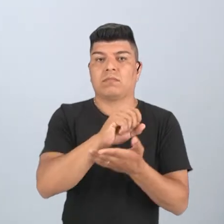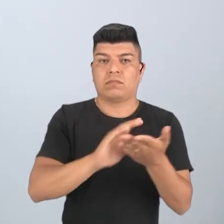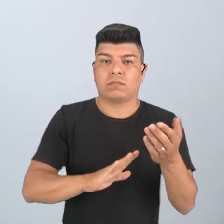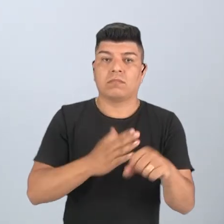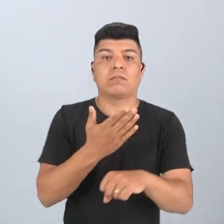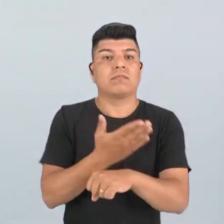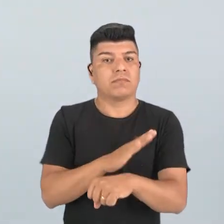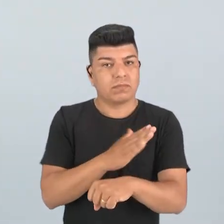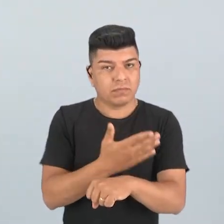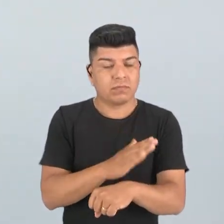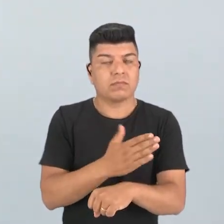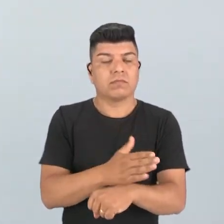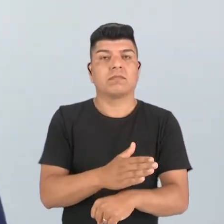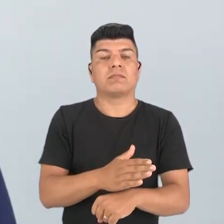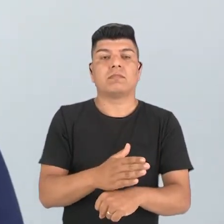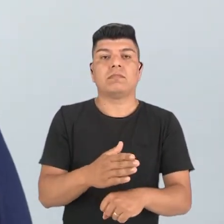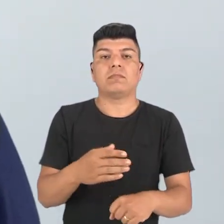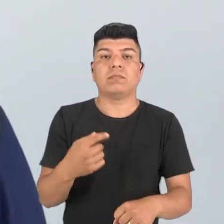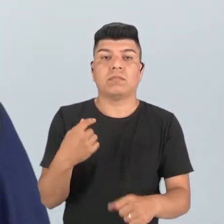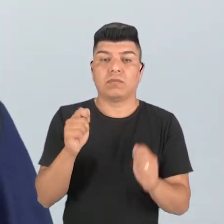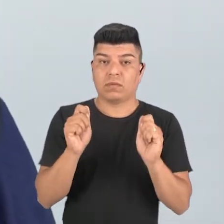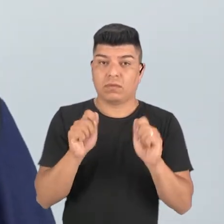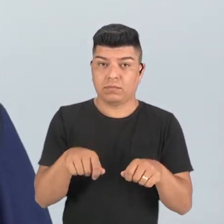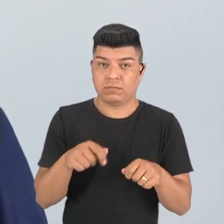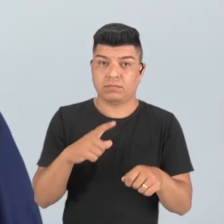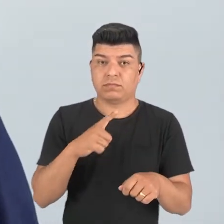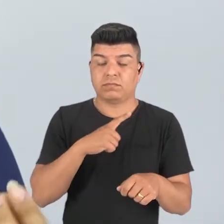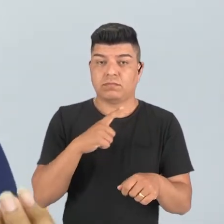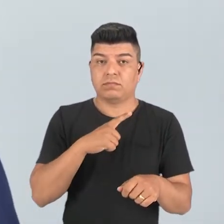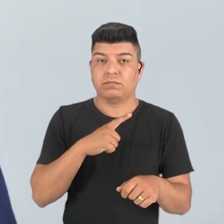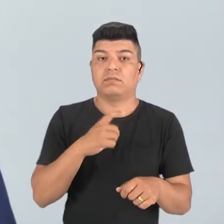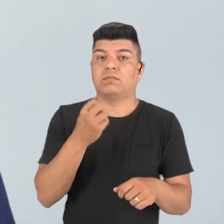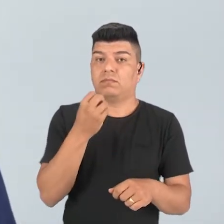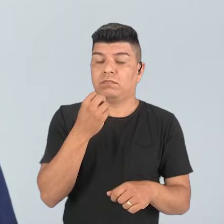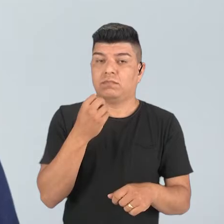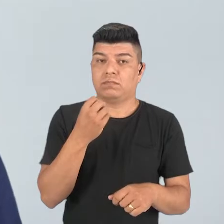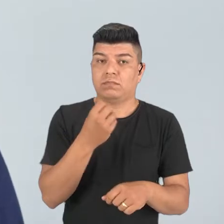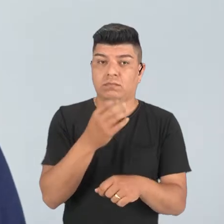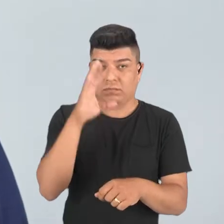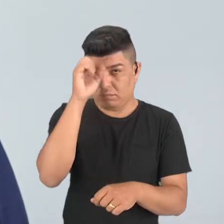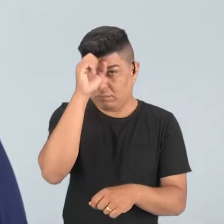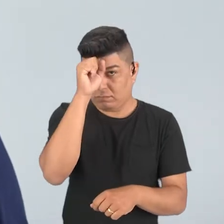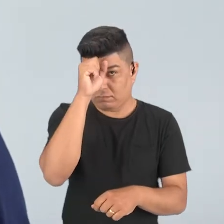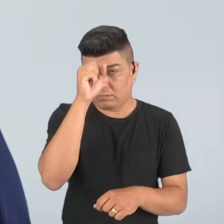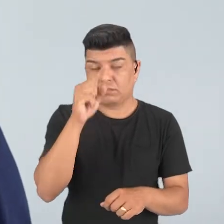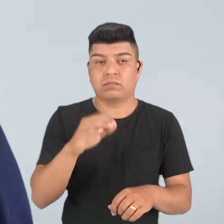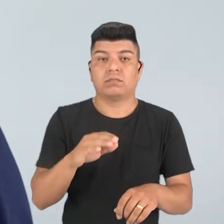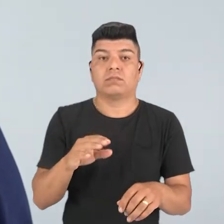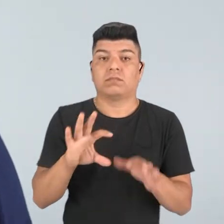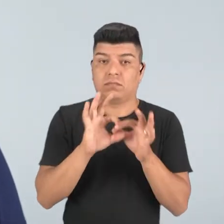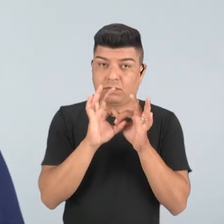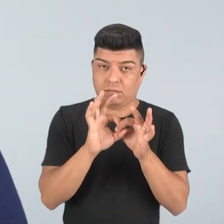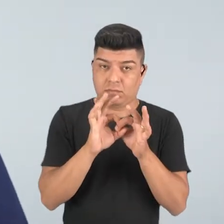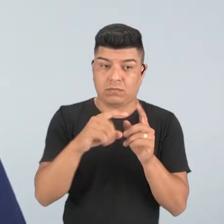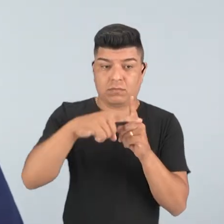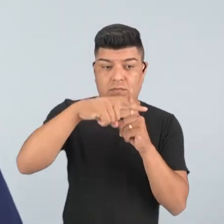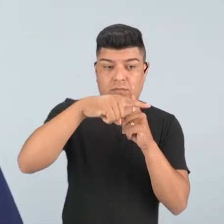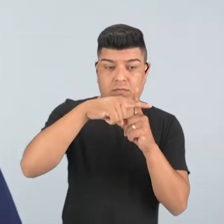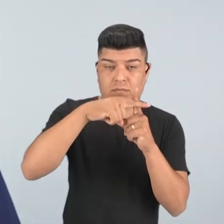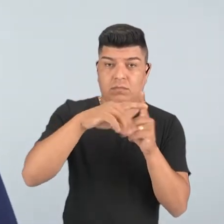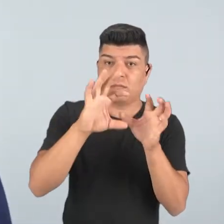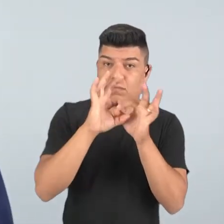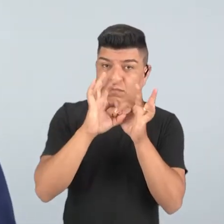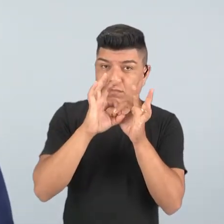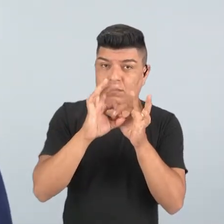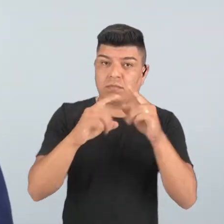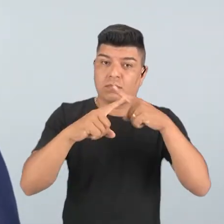treinar bastante, entendeu? Para que a gente possa ter esse domínio também. Elas estão extremamente ligadas, a adição está